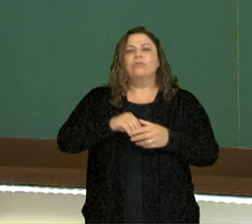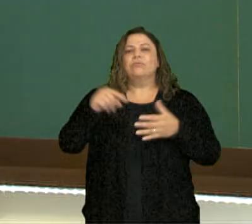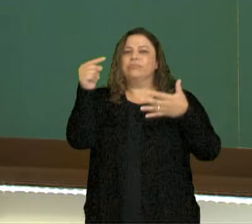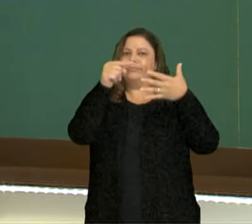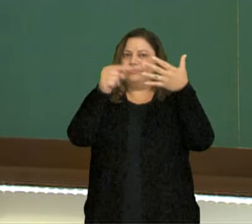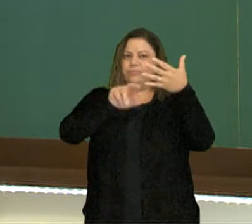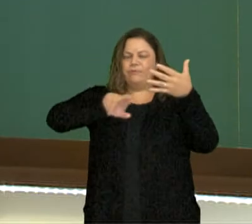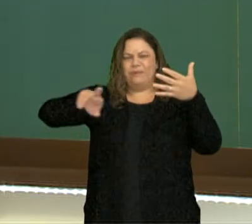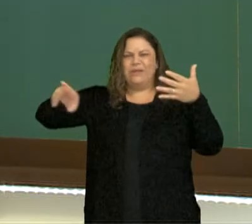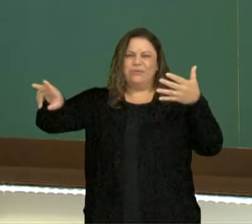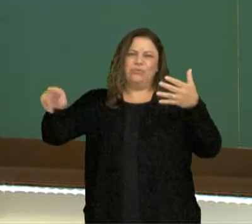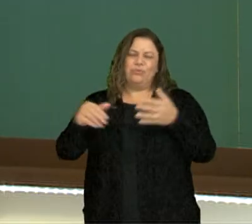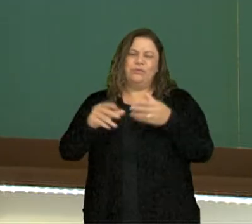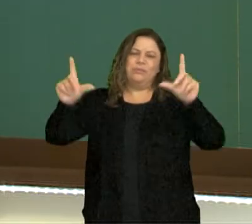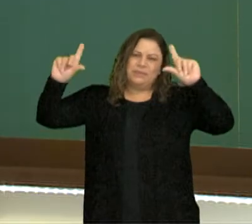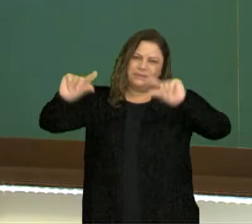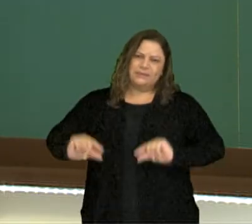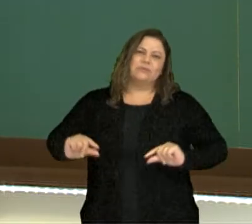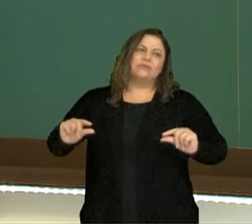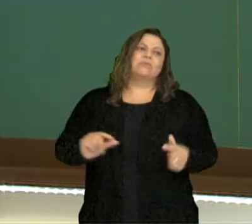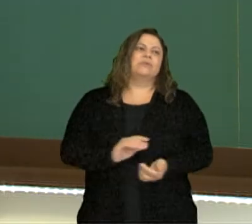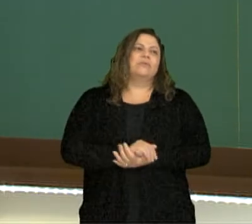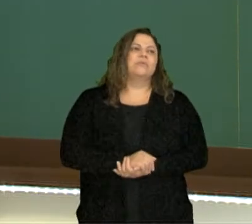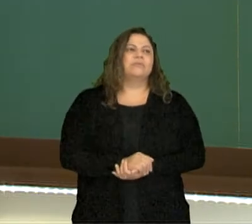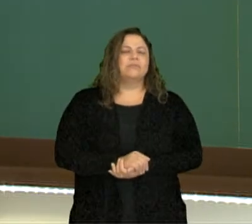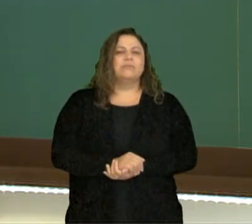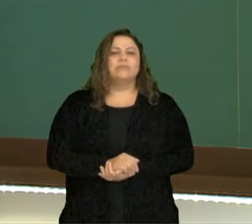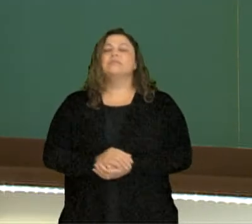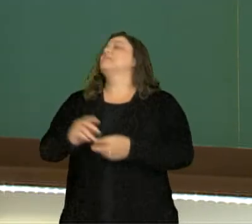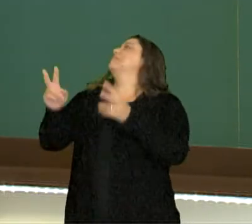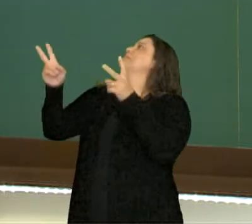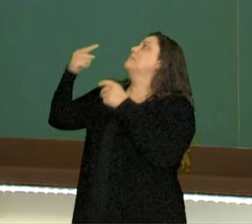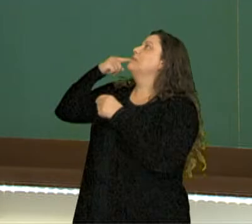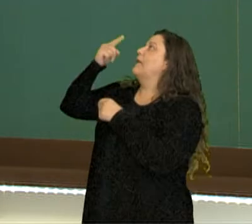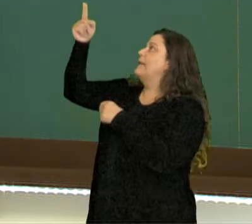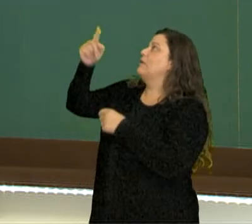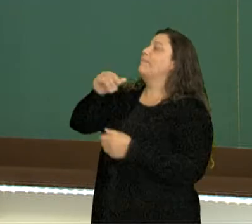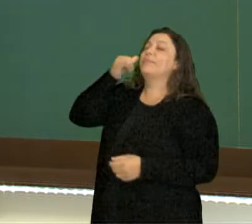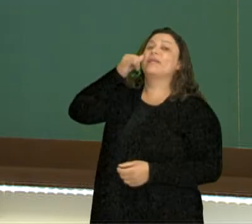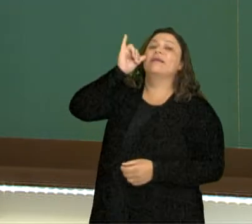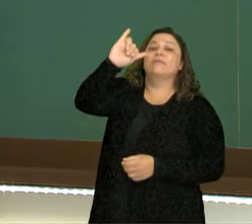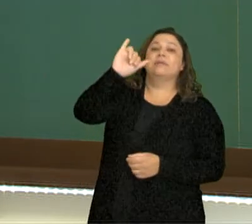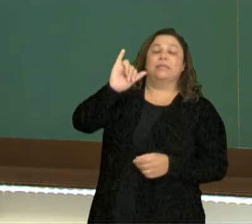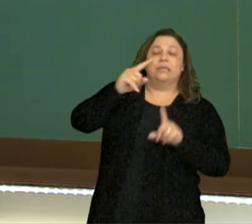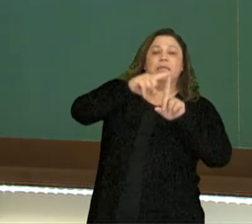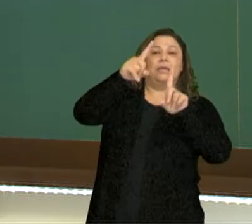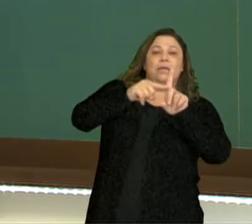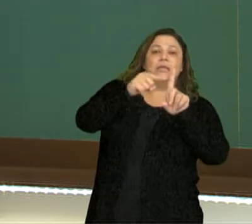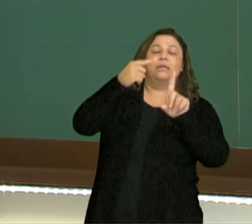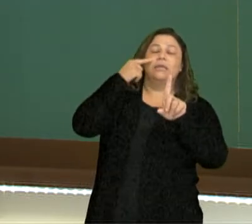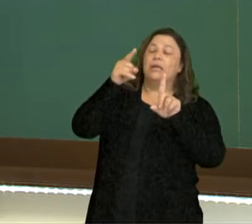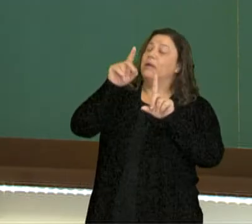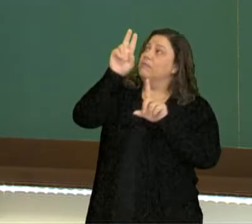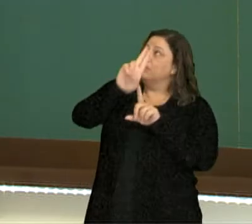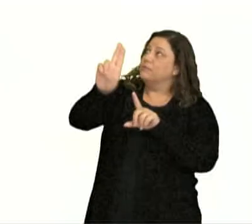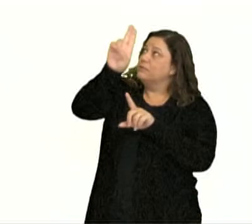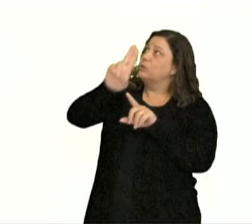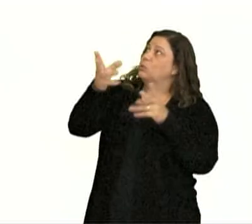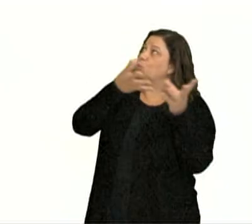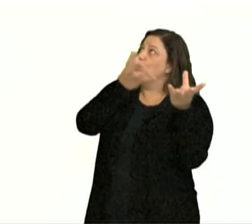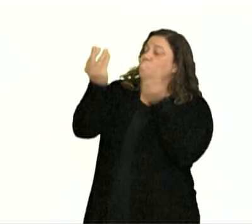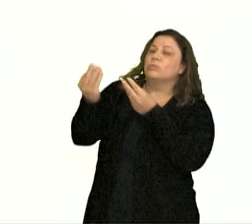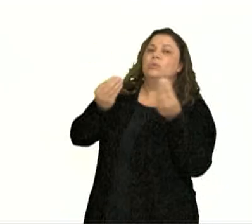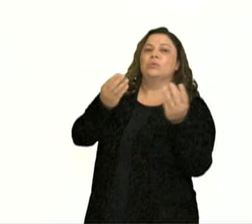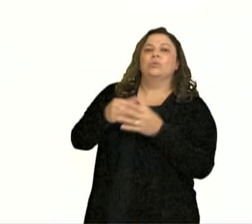queda, tá? Então aqui tem métodos contraceptivos que a gente viu, que é utilizado, né, bastante,